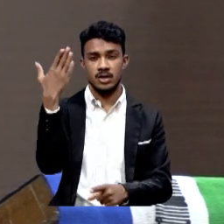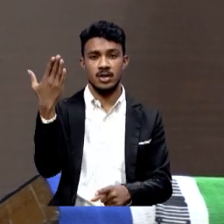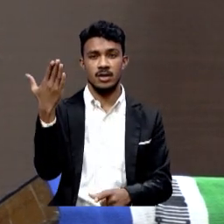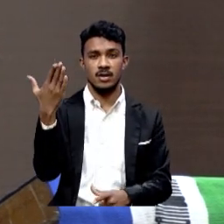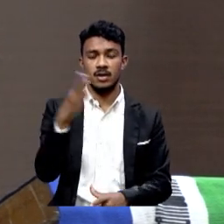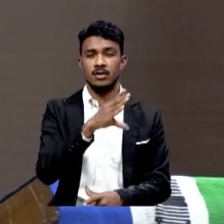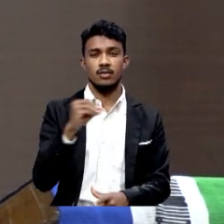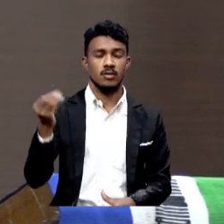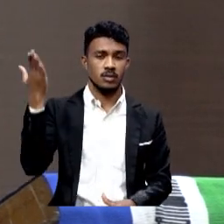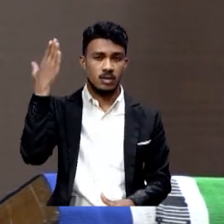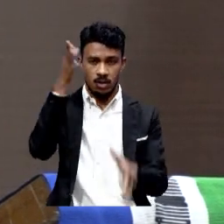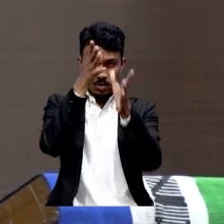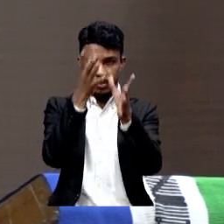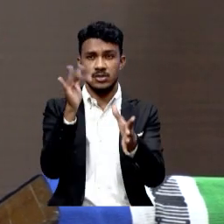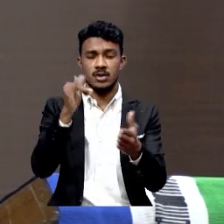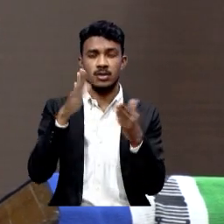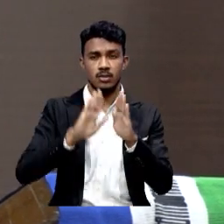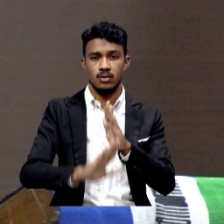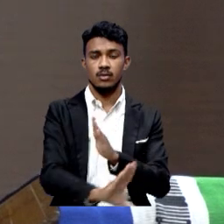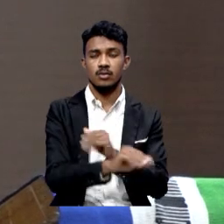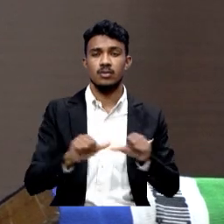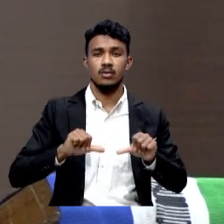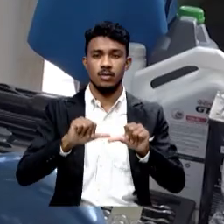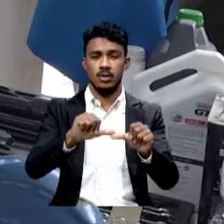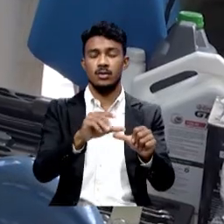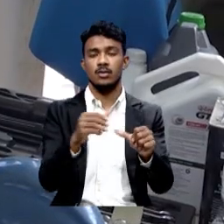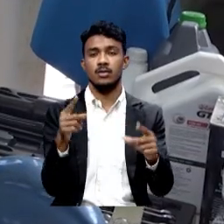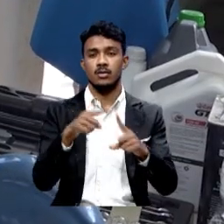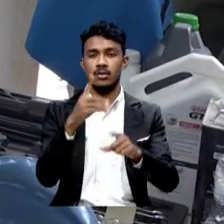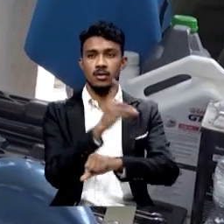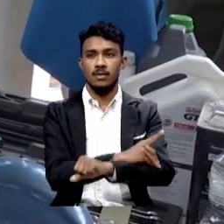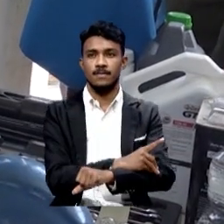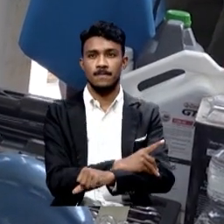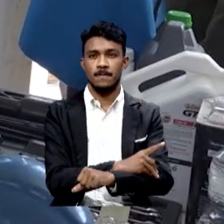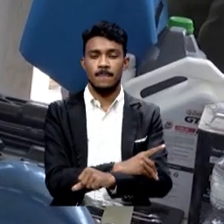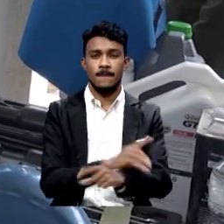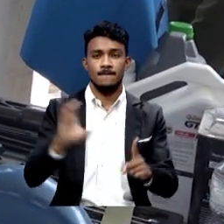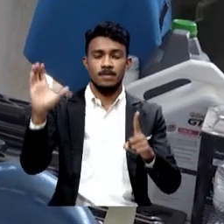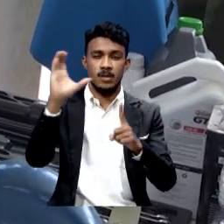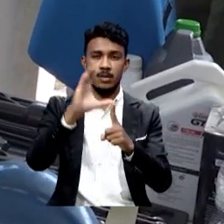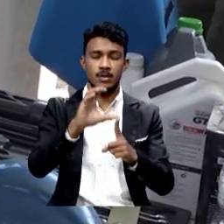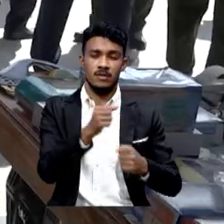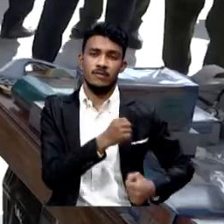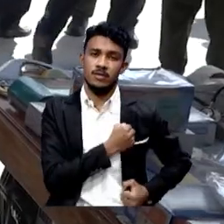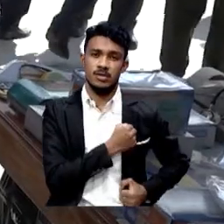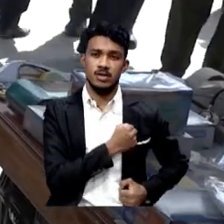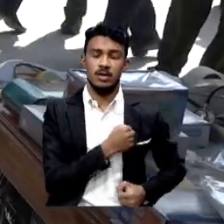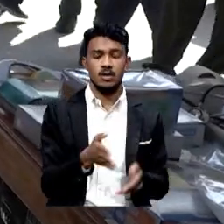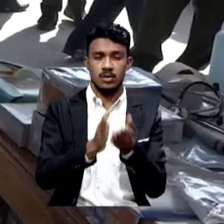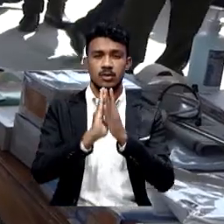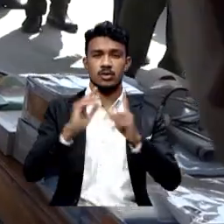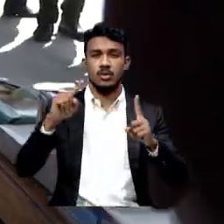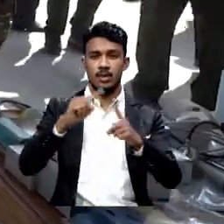mãe loro, minha mãe e minha, para apoiar a aula, a decisão, a decisão de mim. Comandante Supremo Força Armada, Rusuba